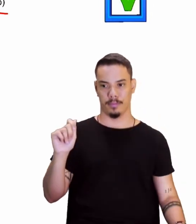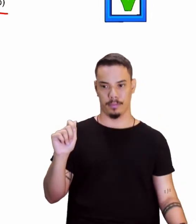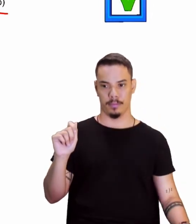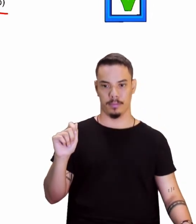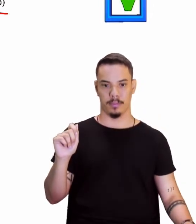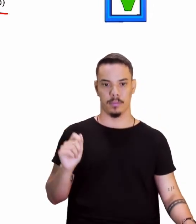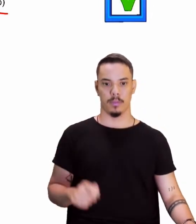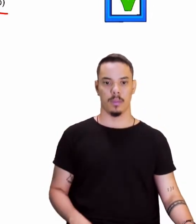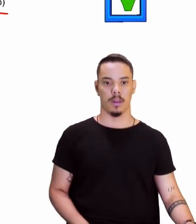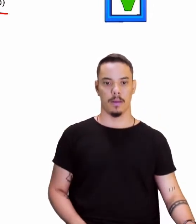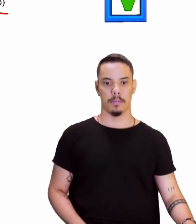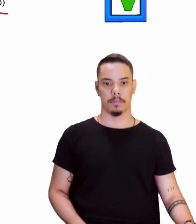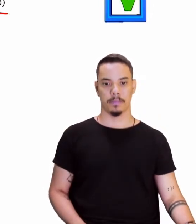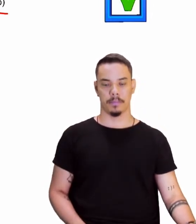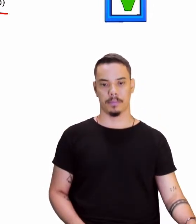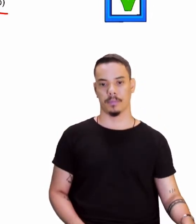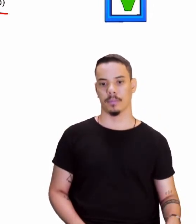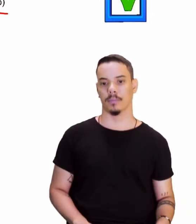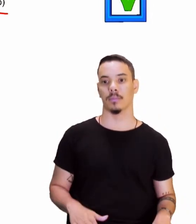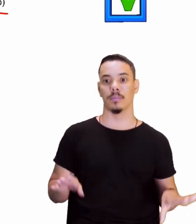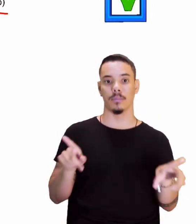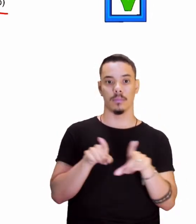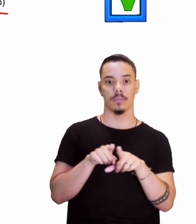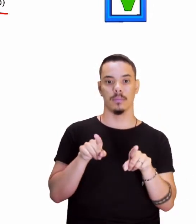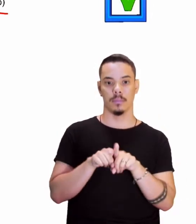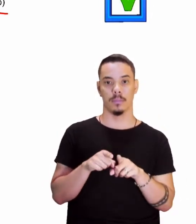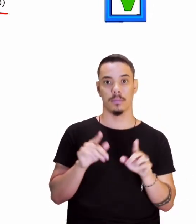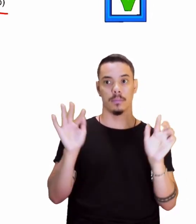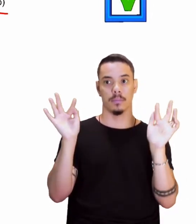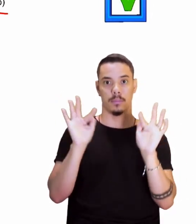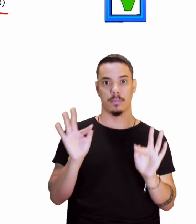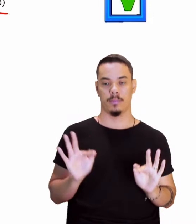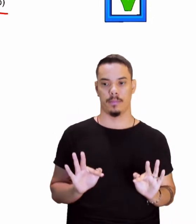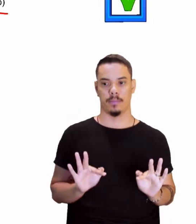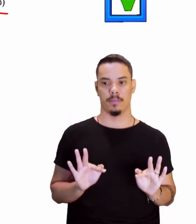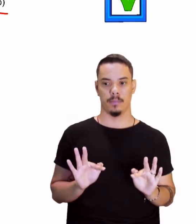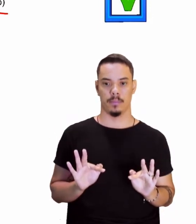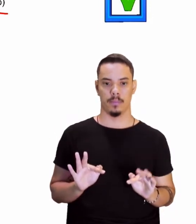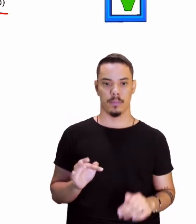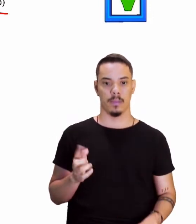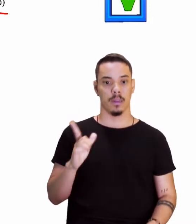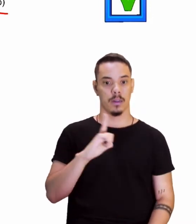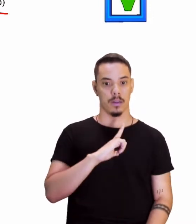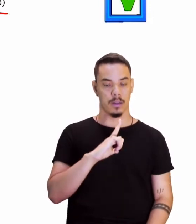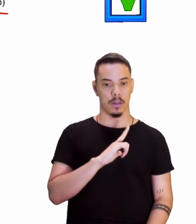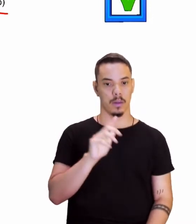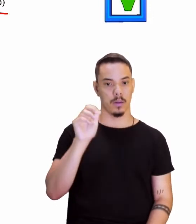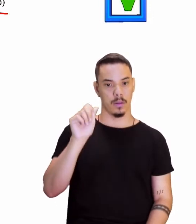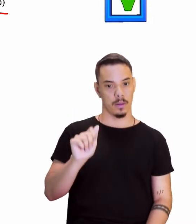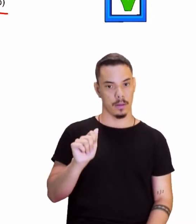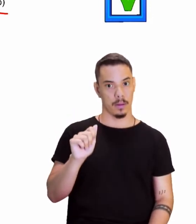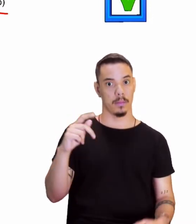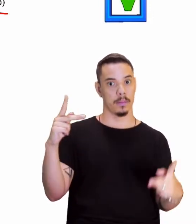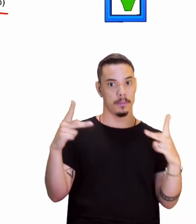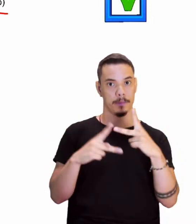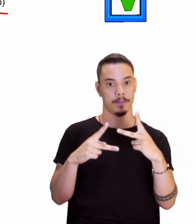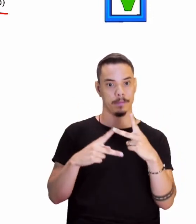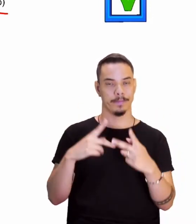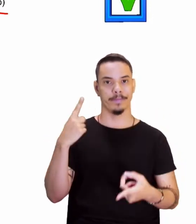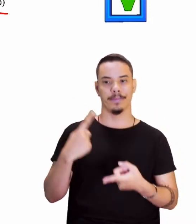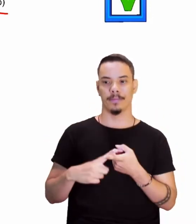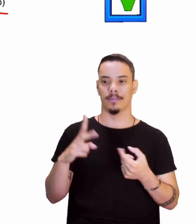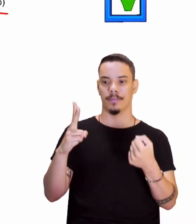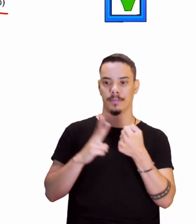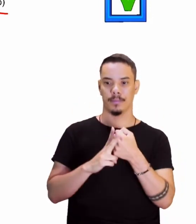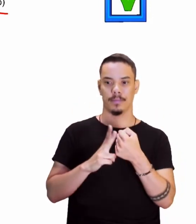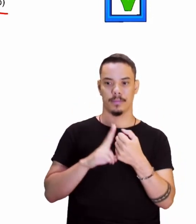Ó, tanto que está completando aqui, ó, a felicidade, ó, eu tenho o a da preposição, porque o verbo